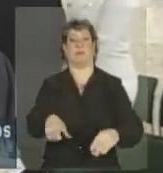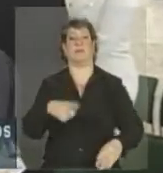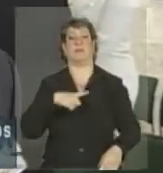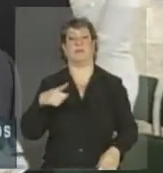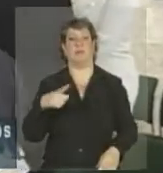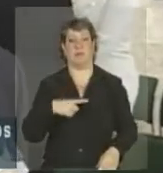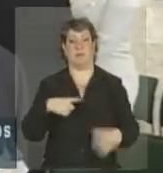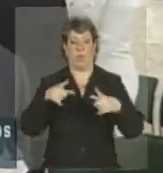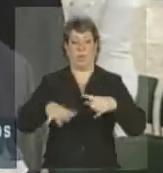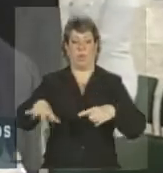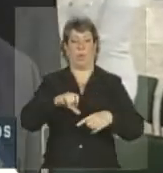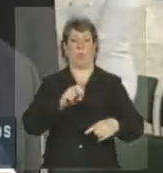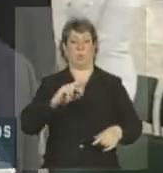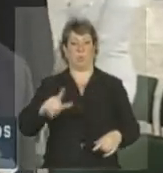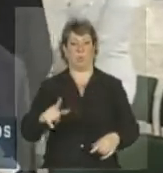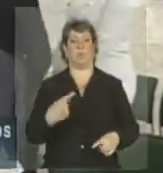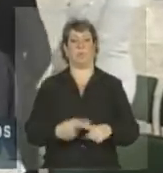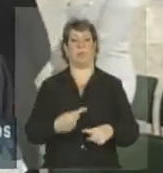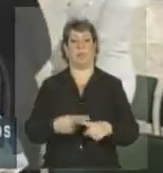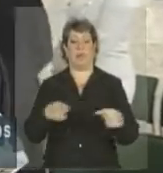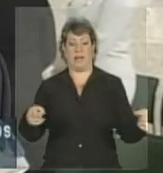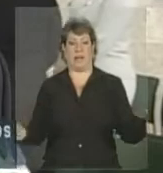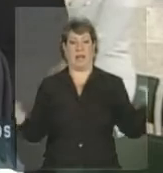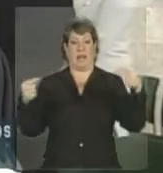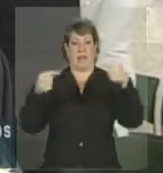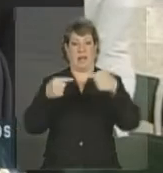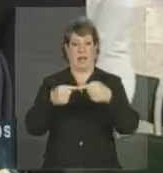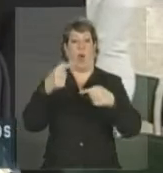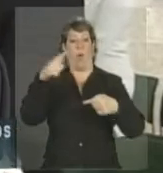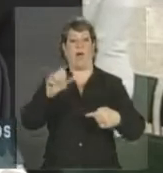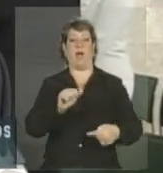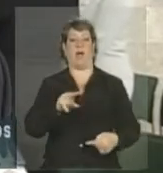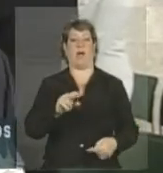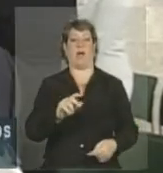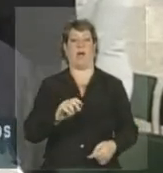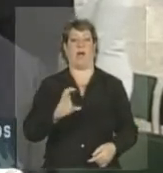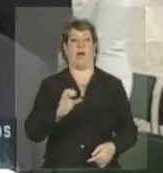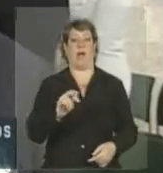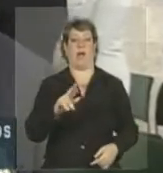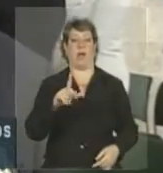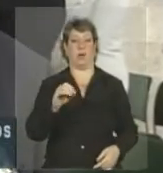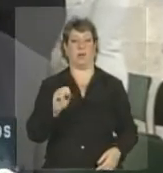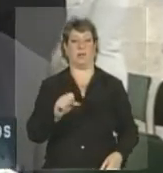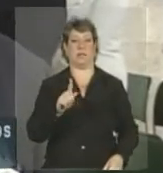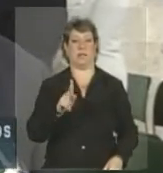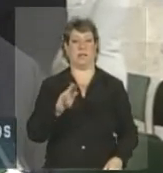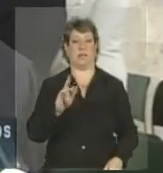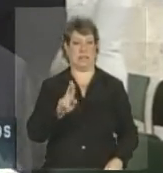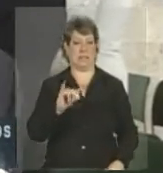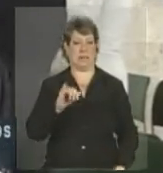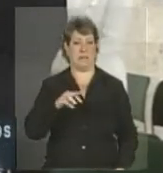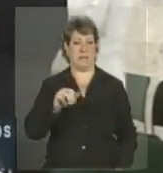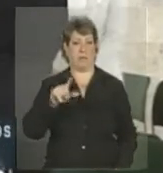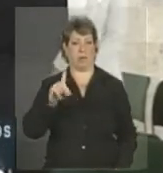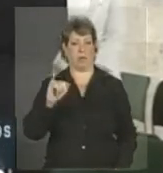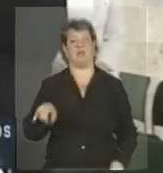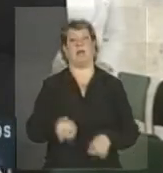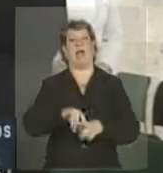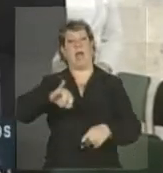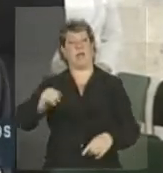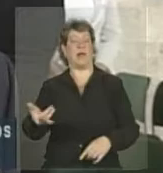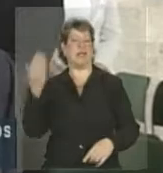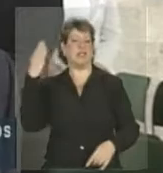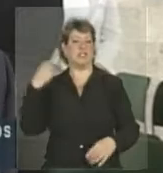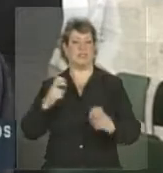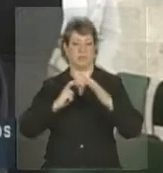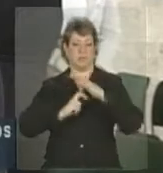sul, né, que liga uma outra avenida Carlos Grimaldi e aproveita o leito da antiga ferrovia que